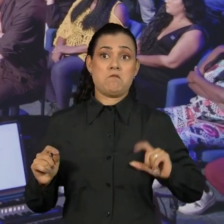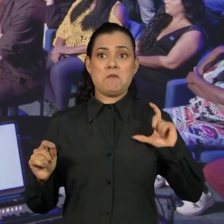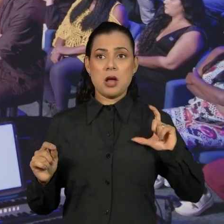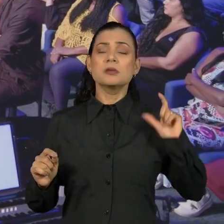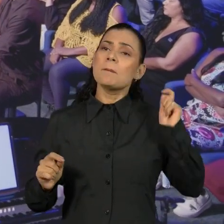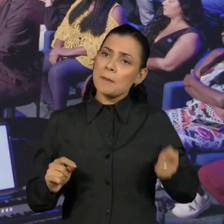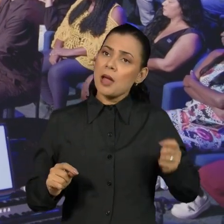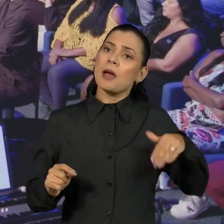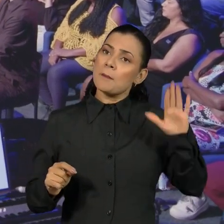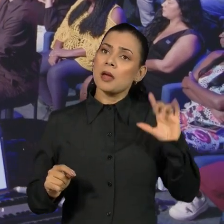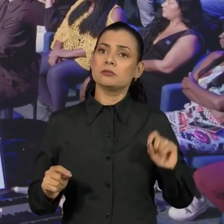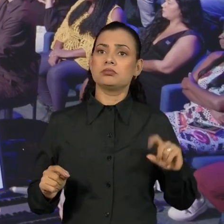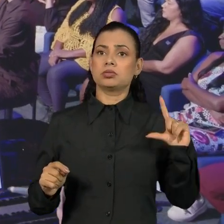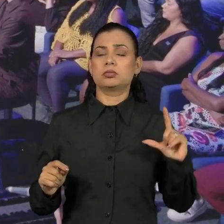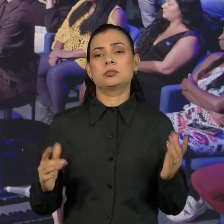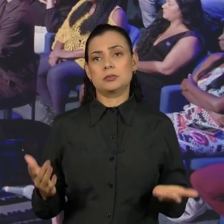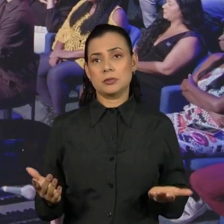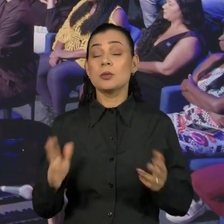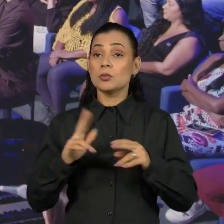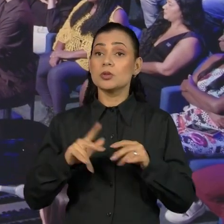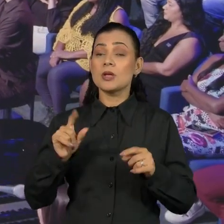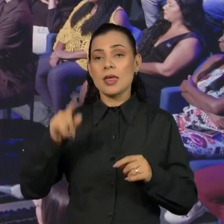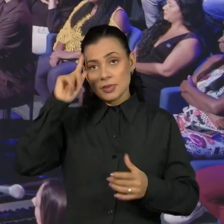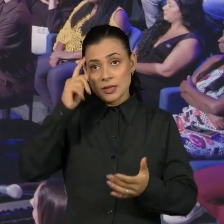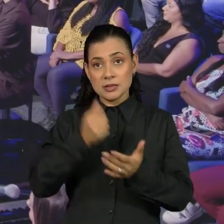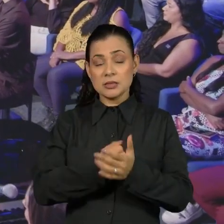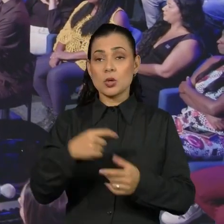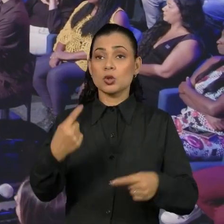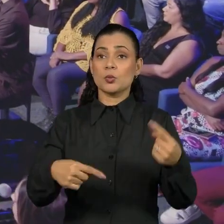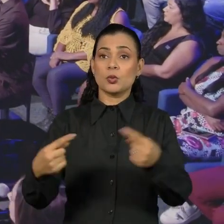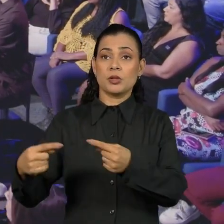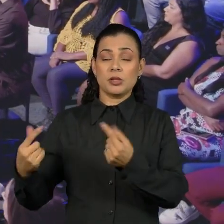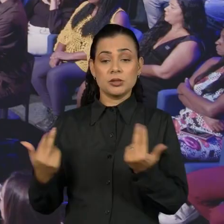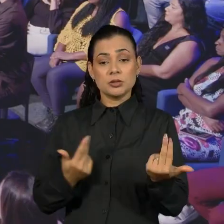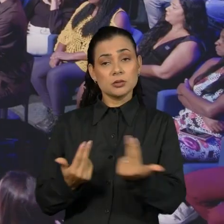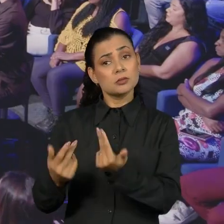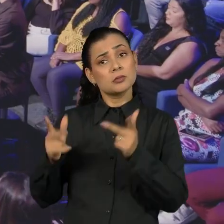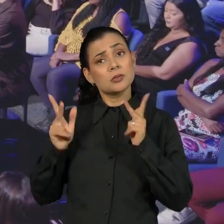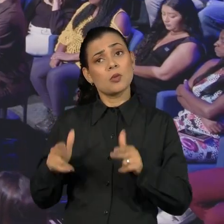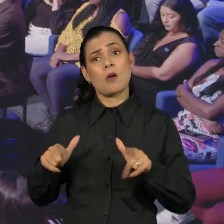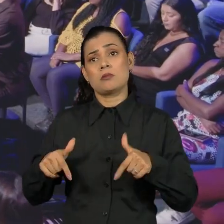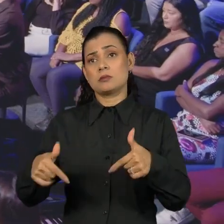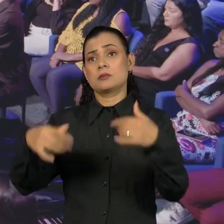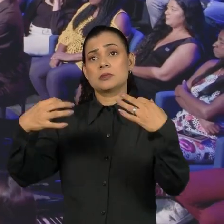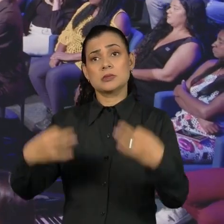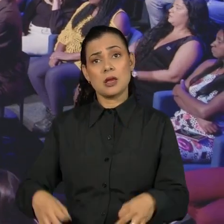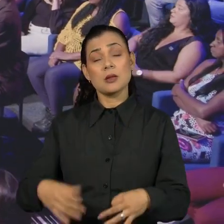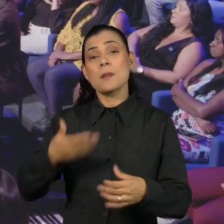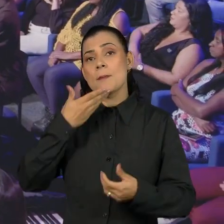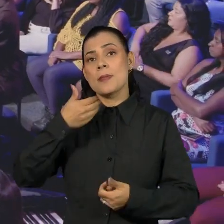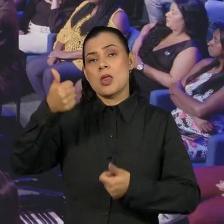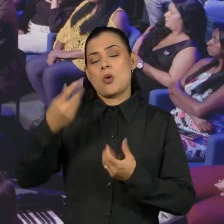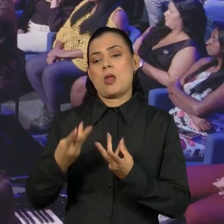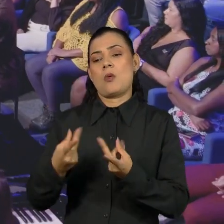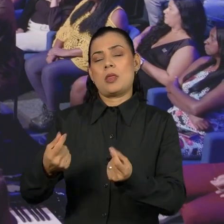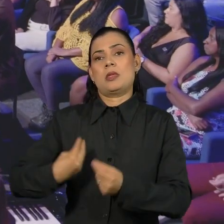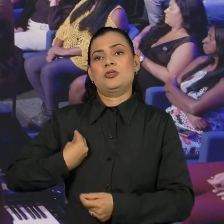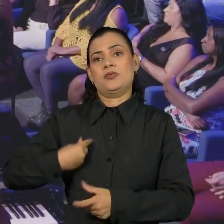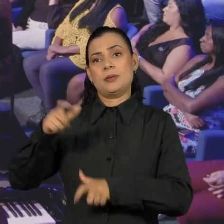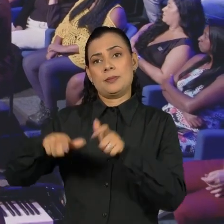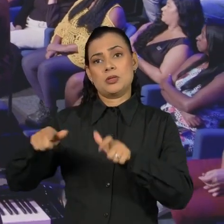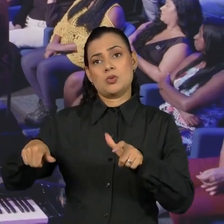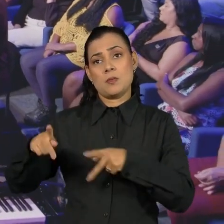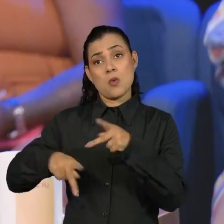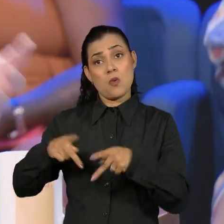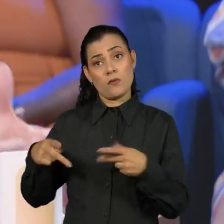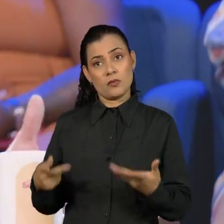mais. Essas são medidas, decisões políticas corretas para melhorar a vida da população. O